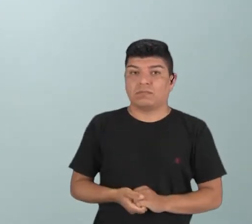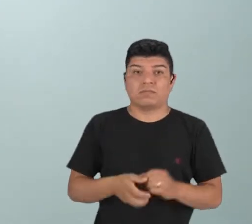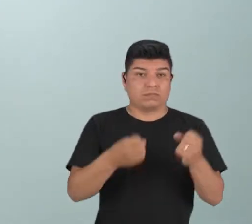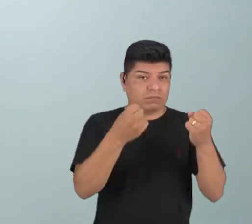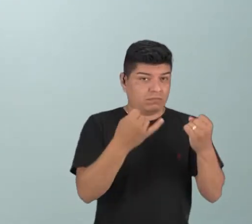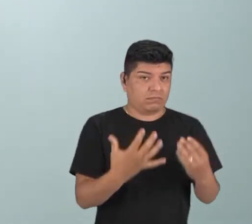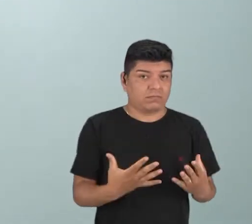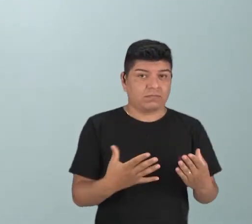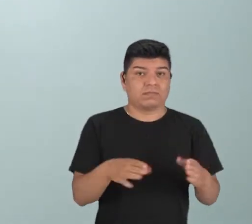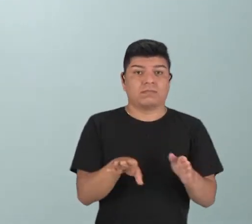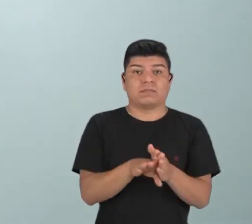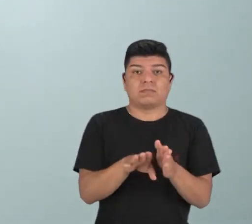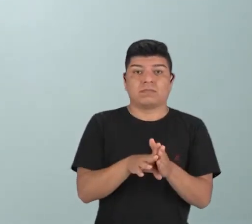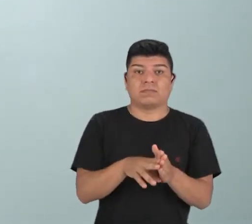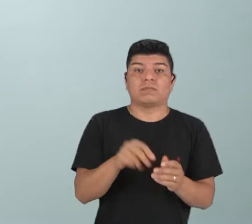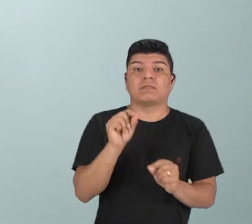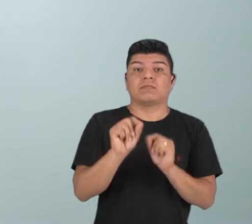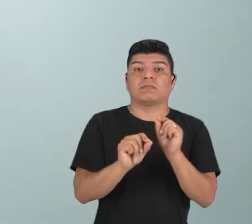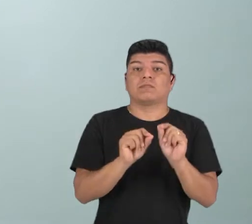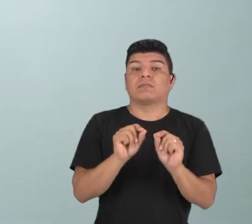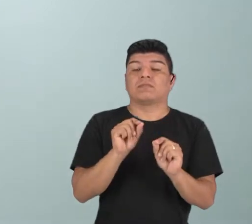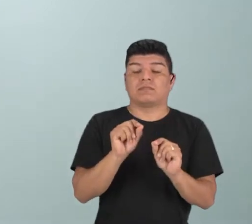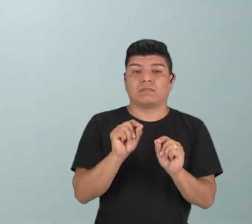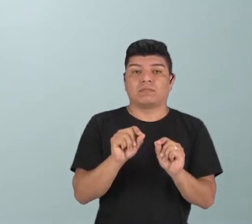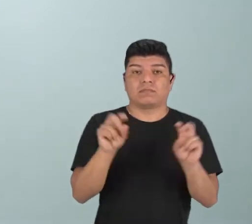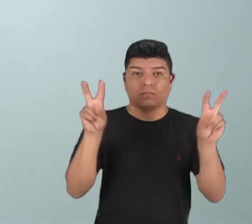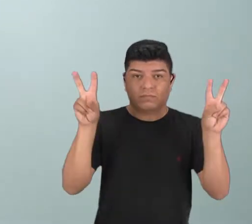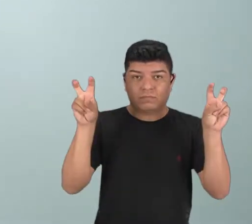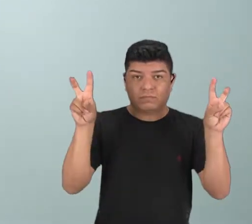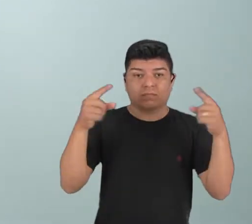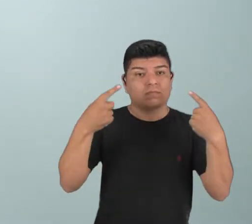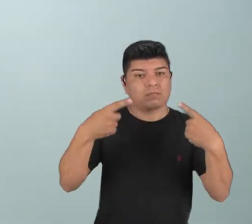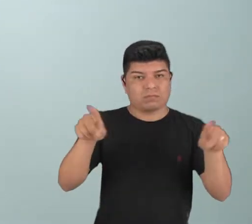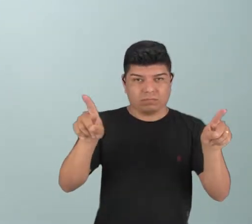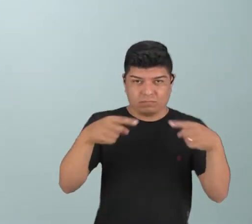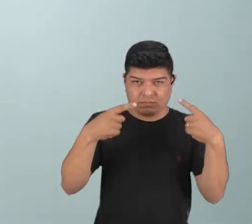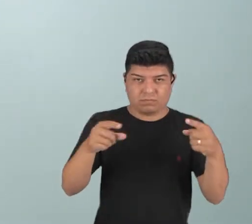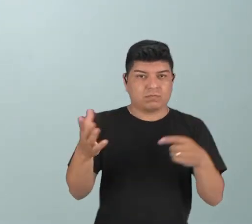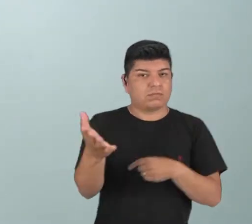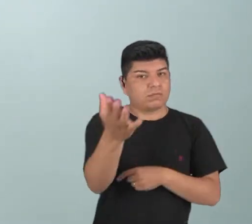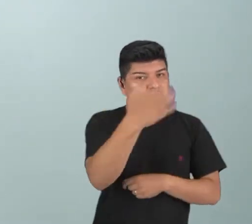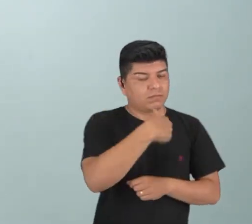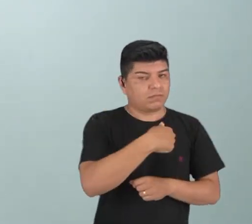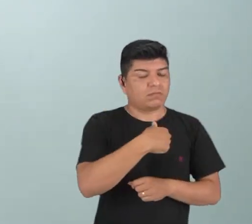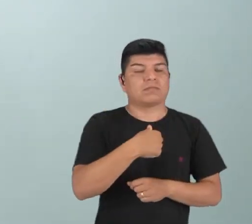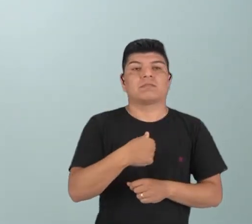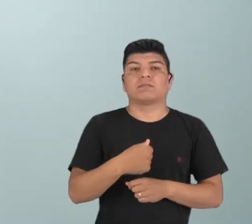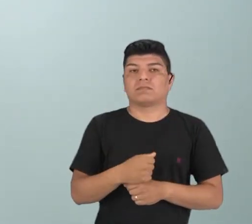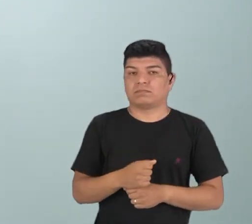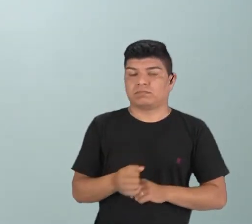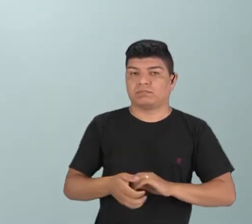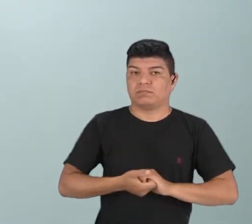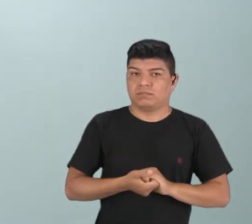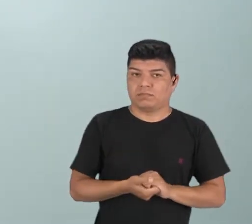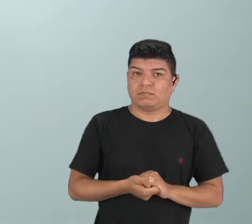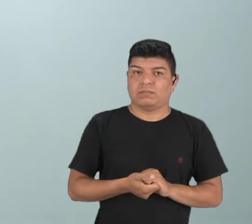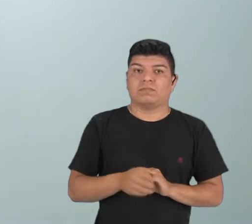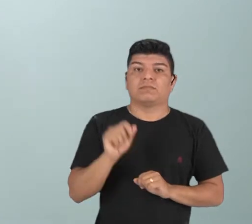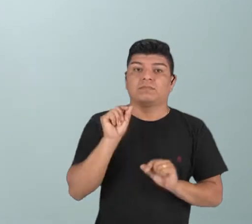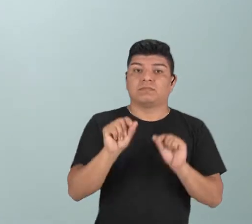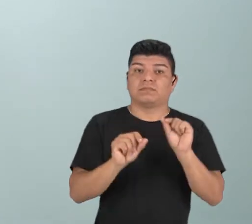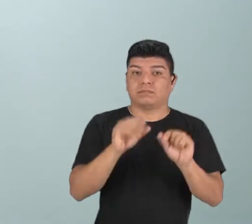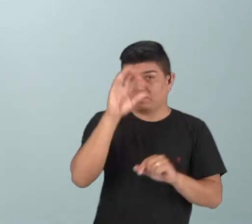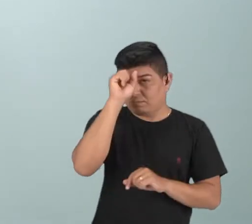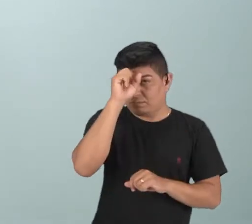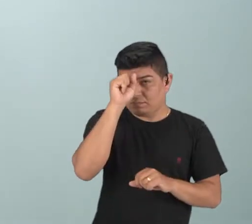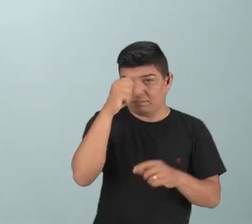pouquinho sobre, rever, na verdade, sobre a música, né? Então vem comigo e vamos nessa aventura que